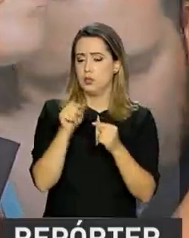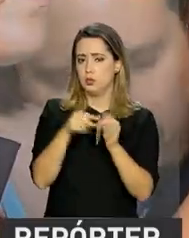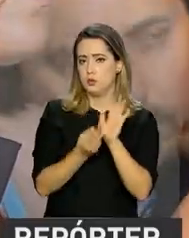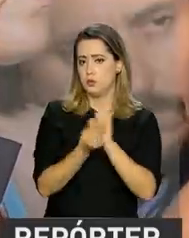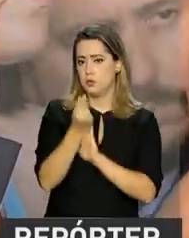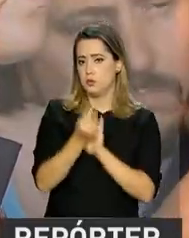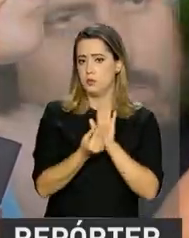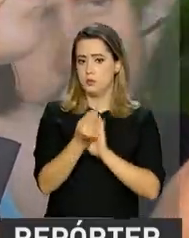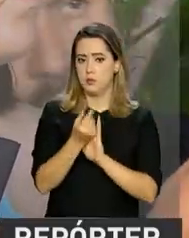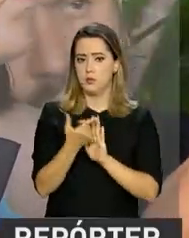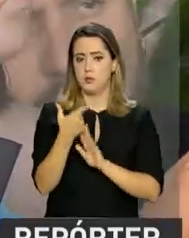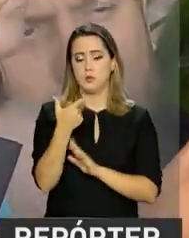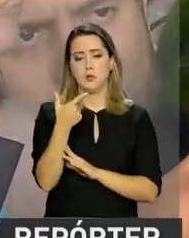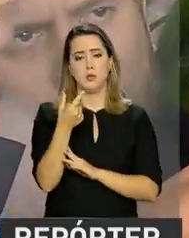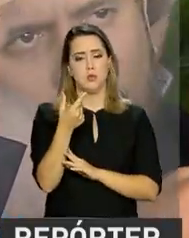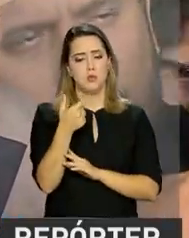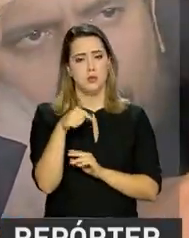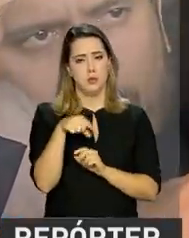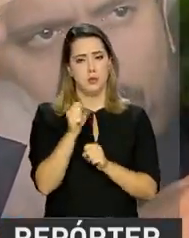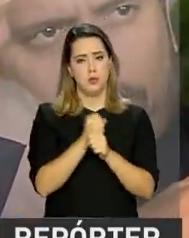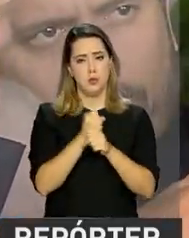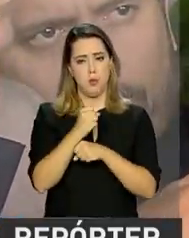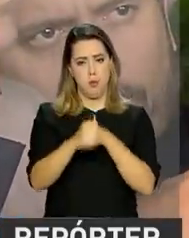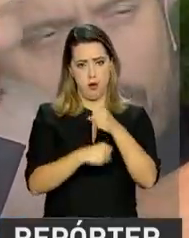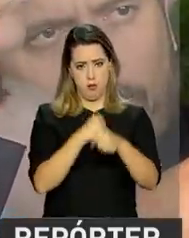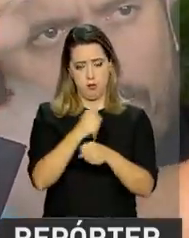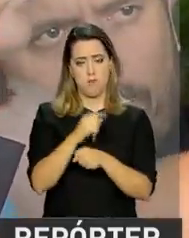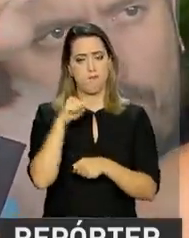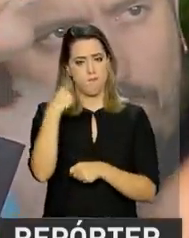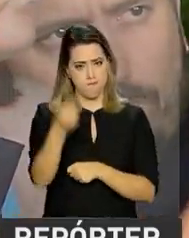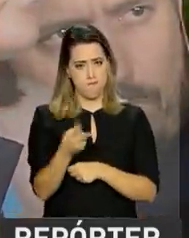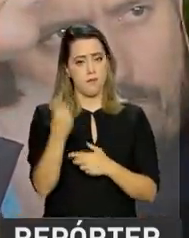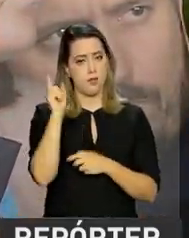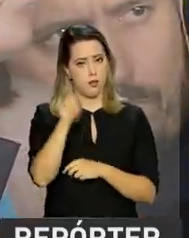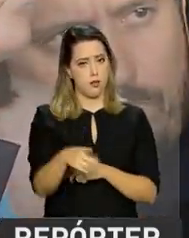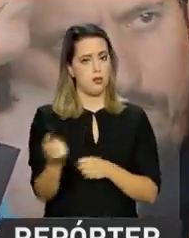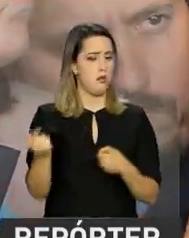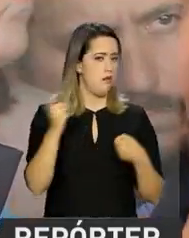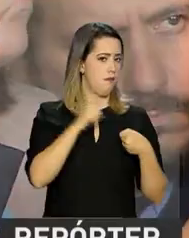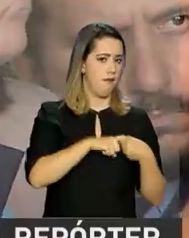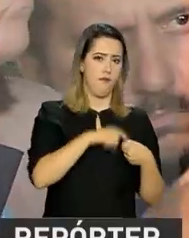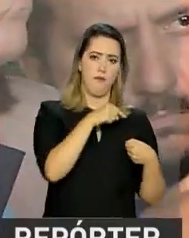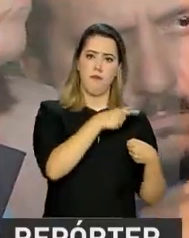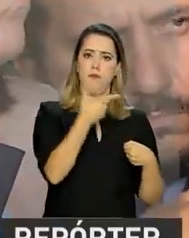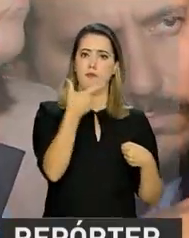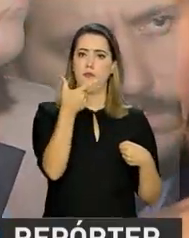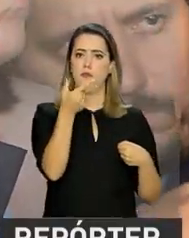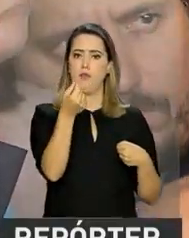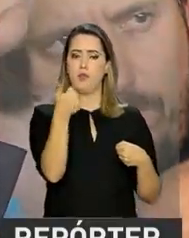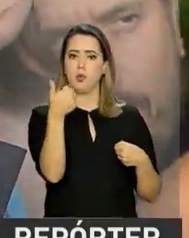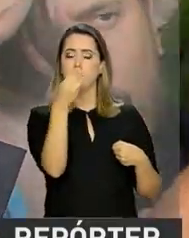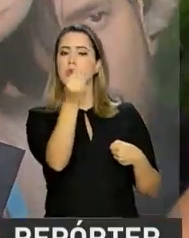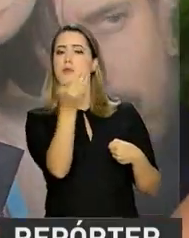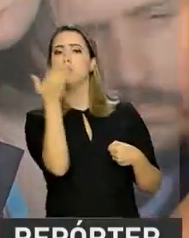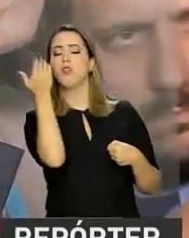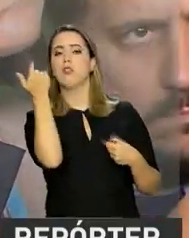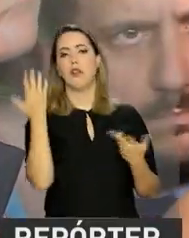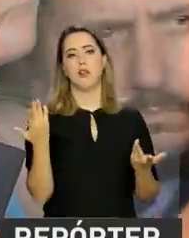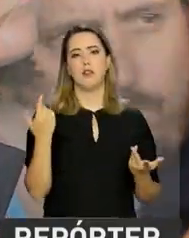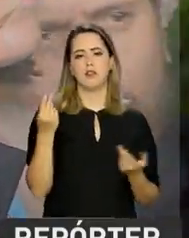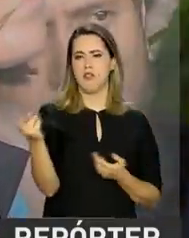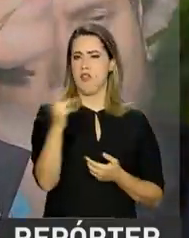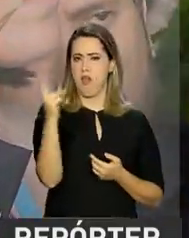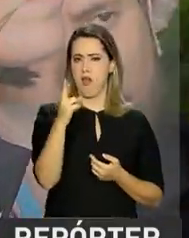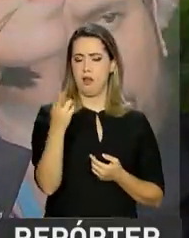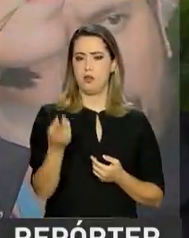orçamento para o próximo ano, por exemplo, ela volta ao nível de 2010, né, em termos